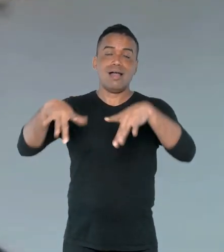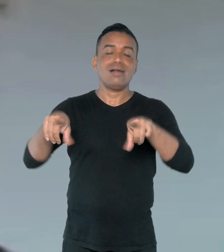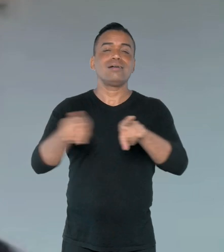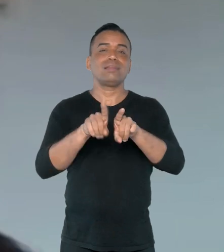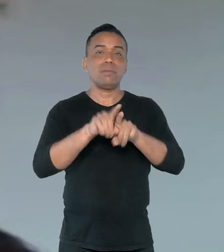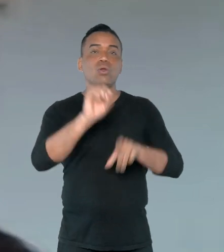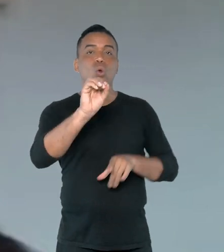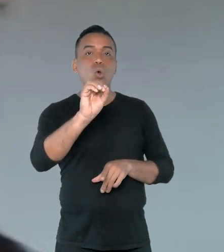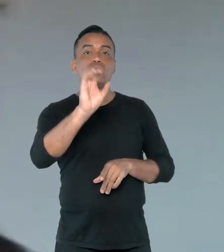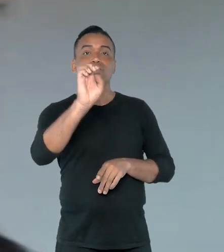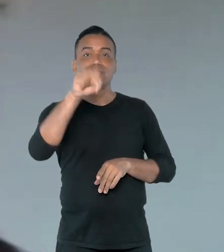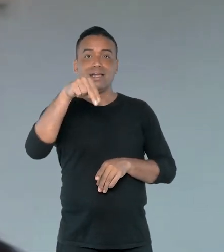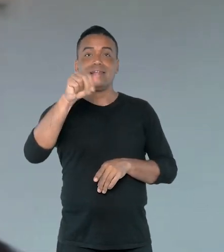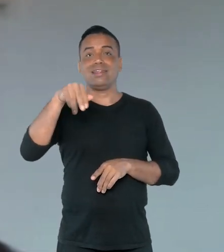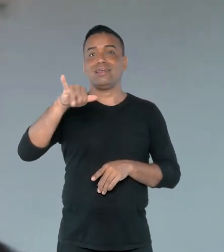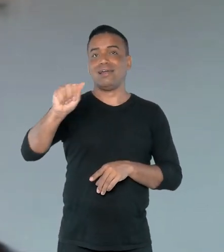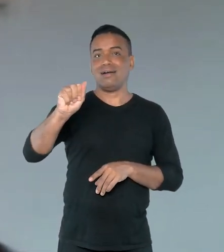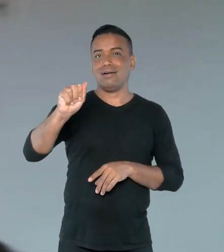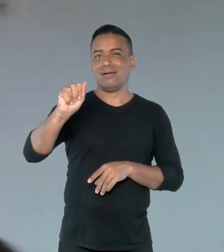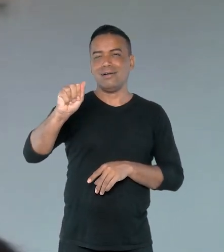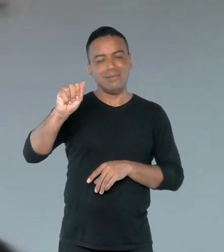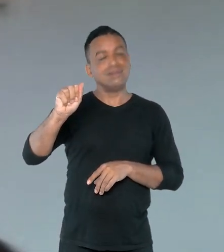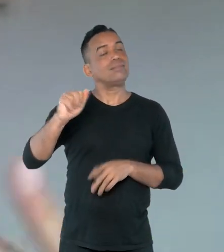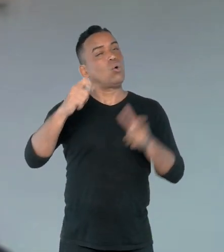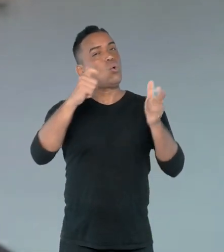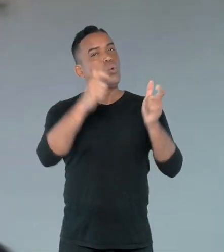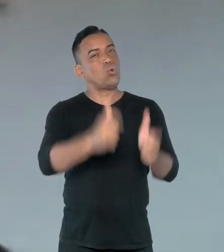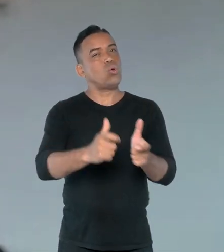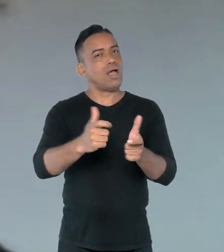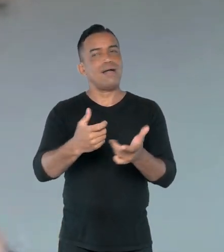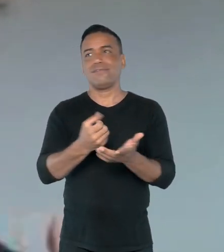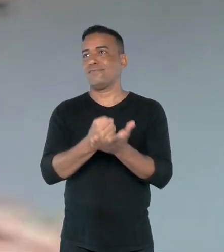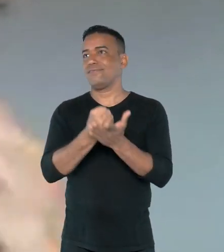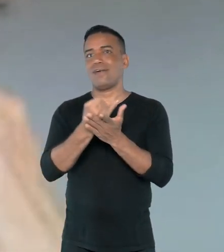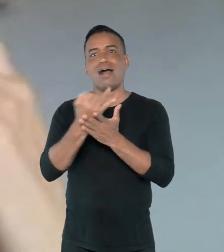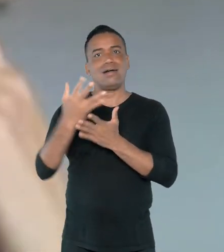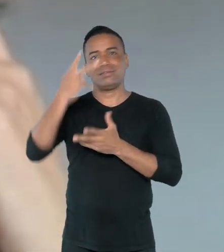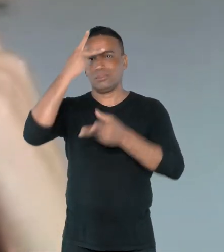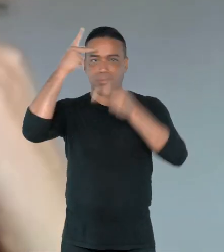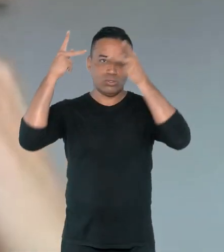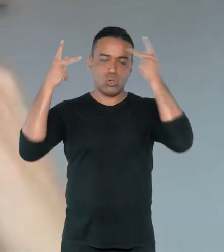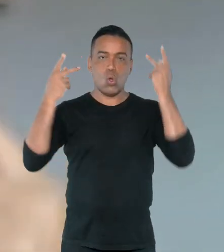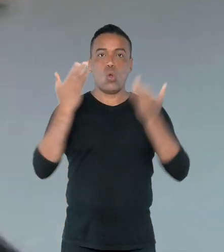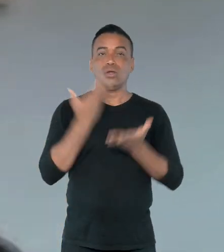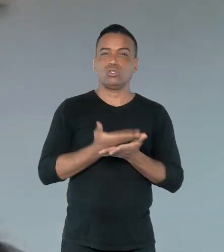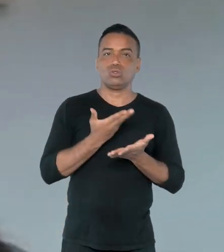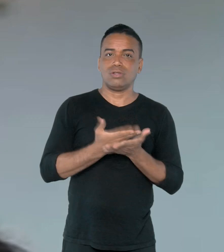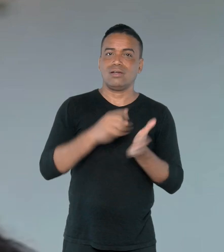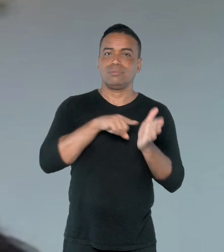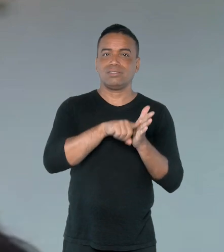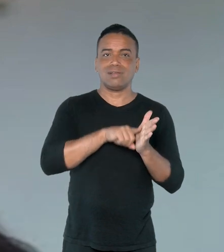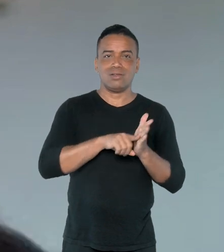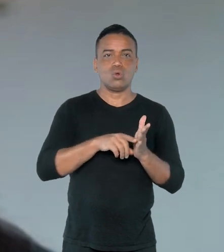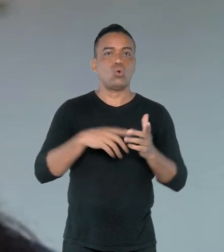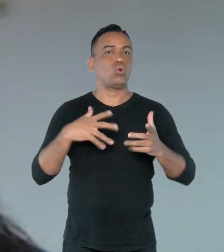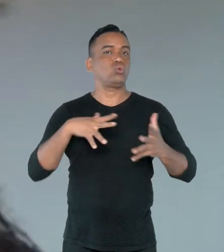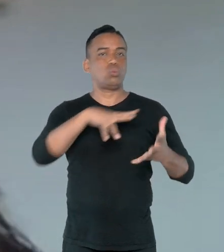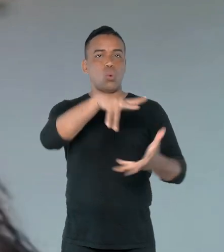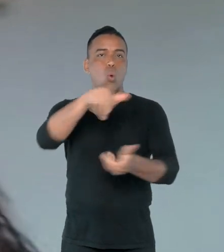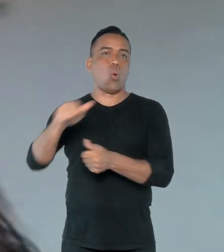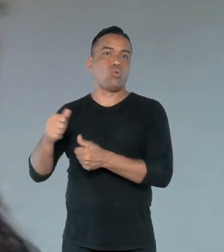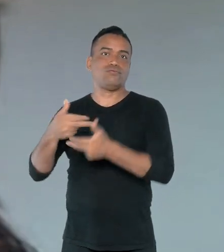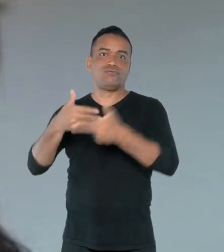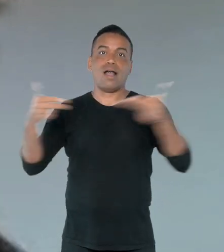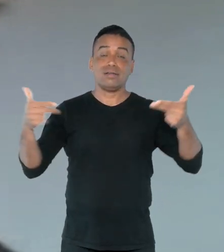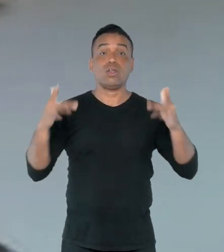também. E lá é um lugar que tem muito estudante de várias partes do planeta, né? Então eu tive